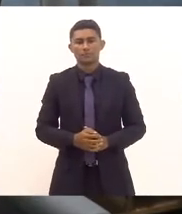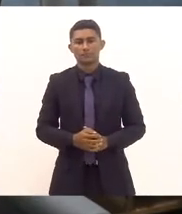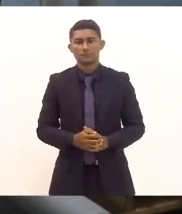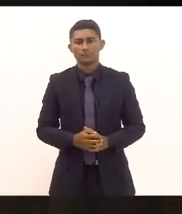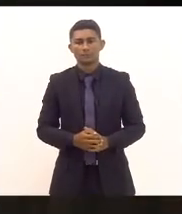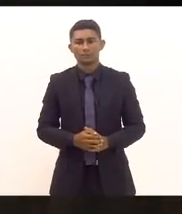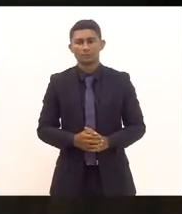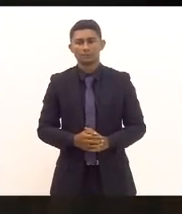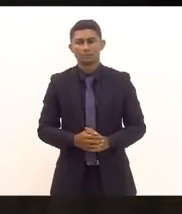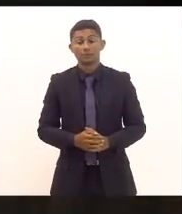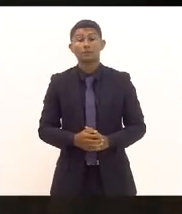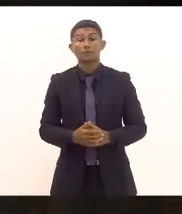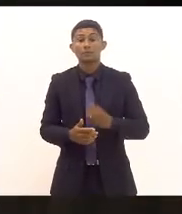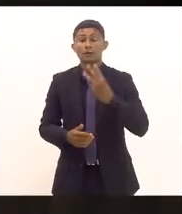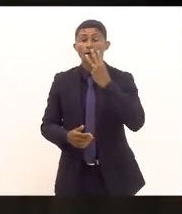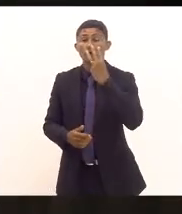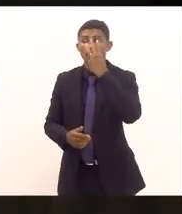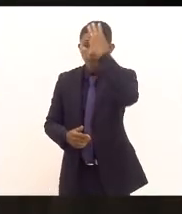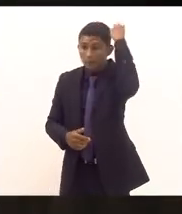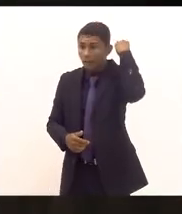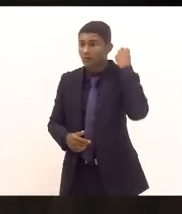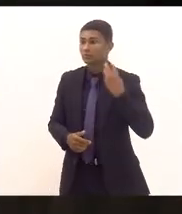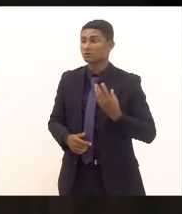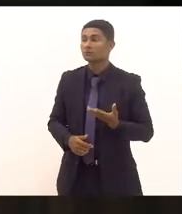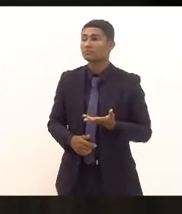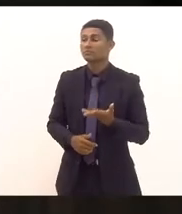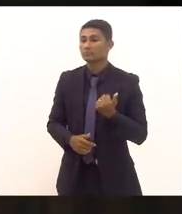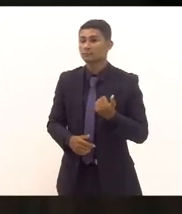o deputado Márcio Pacheco